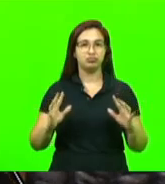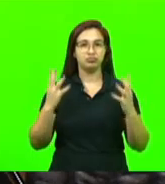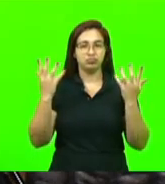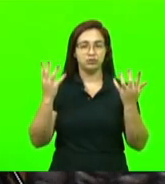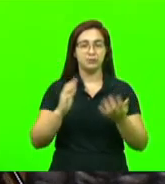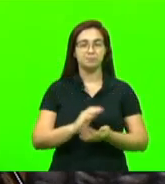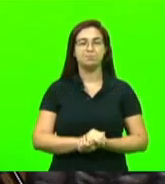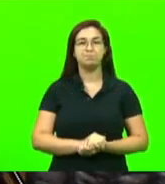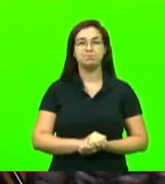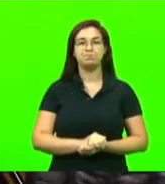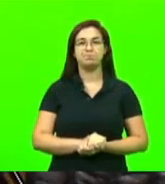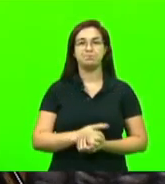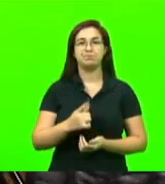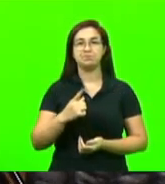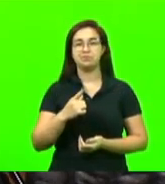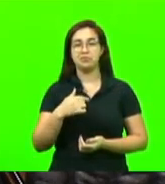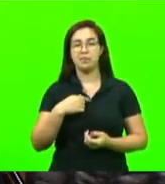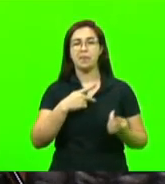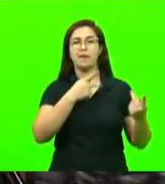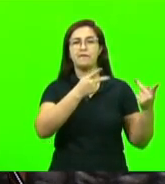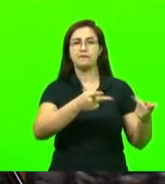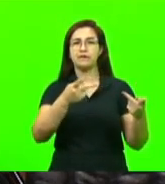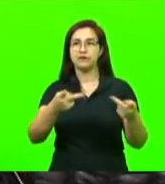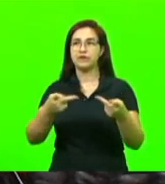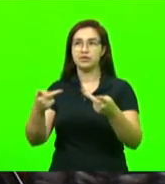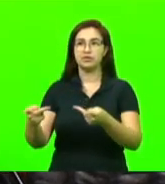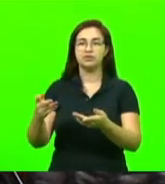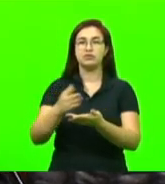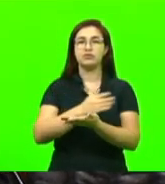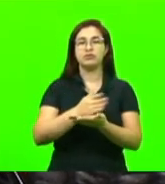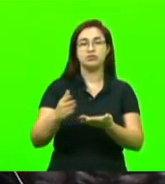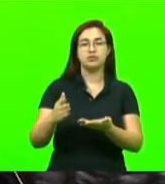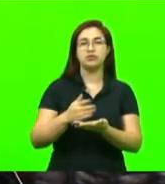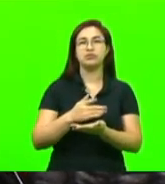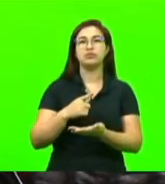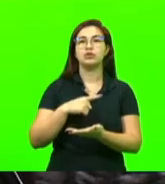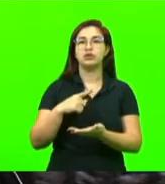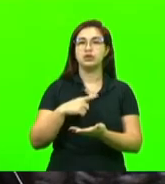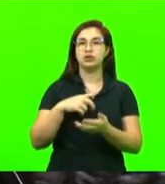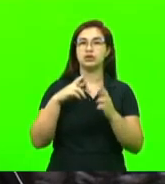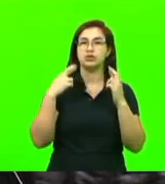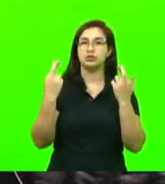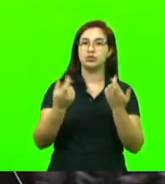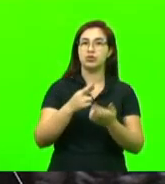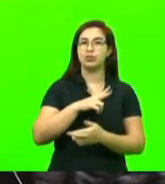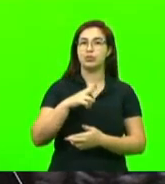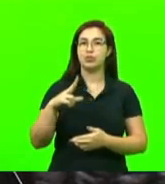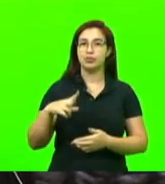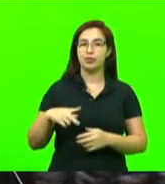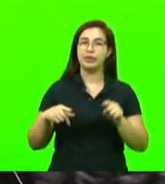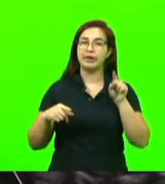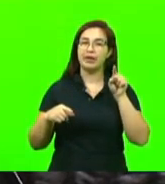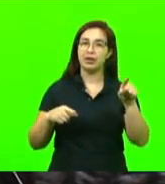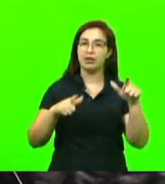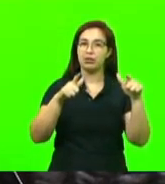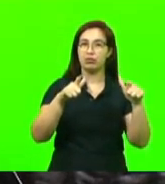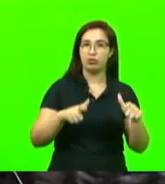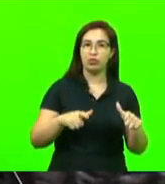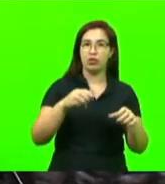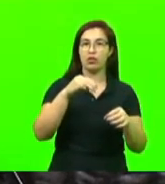em roteiros que realizei, destaco a audiência pública que participei na Câmara de Vereadores de